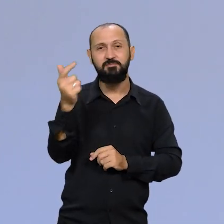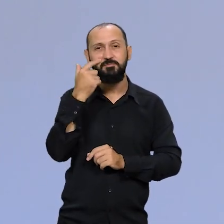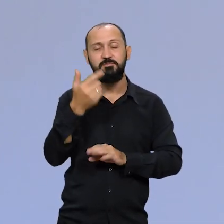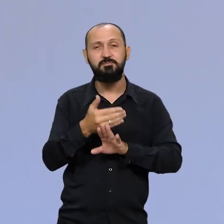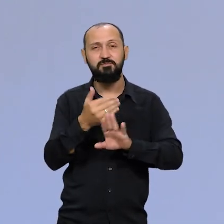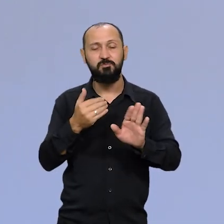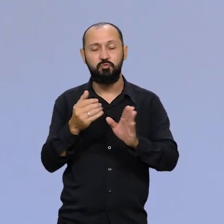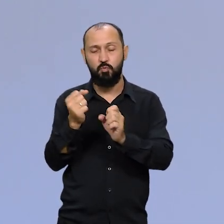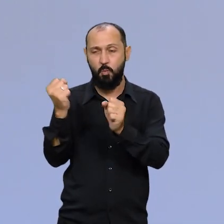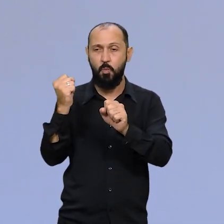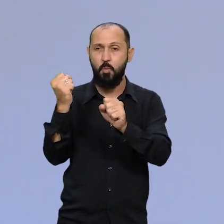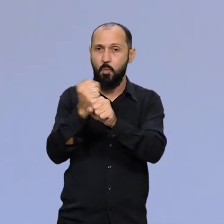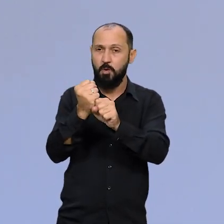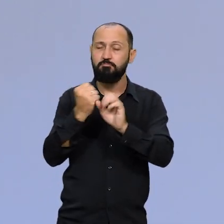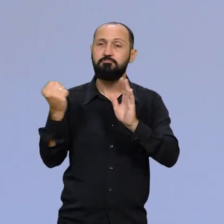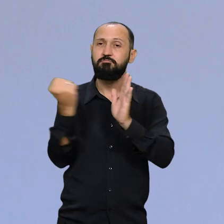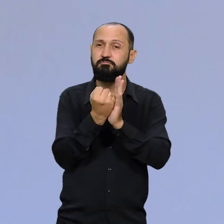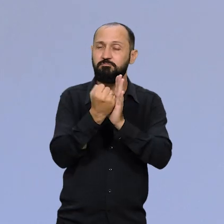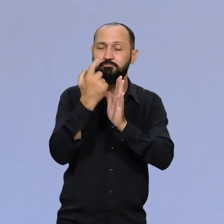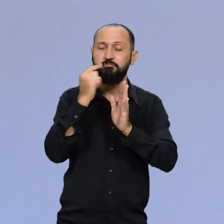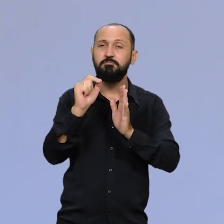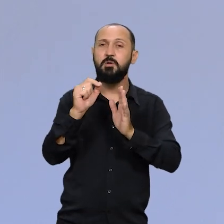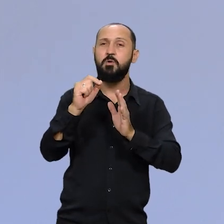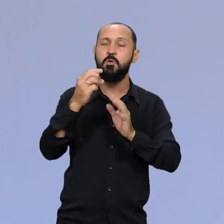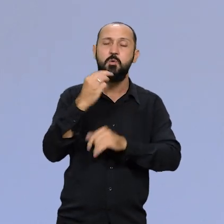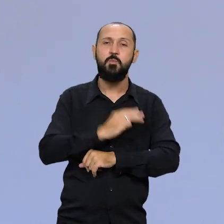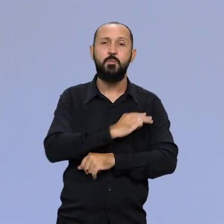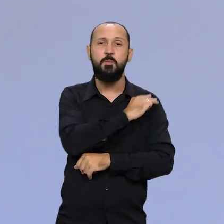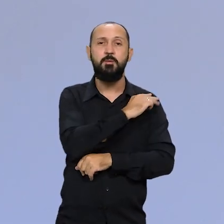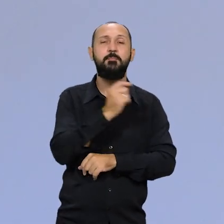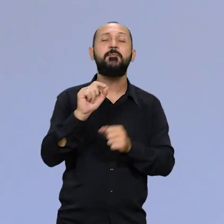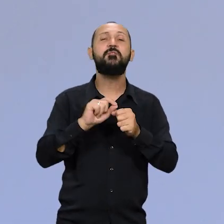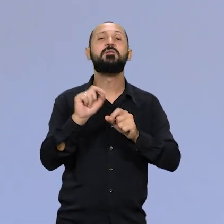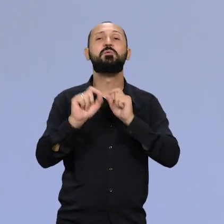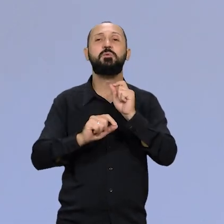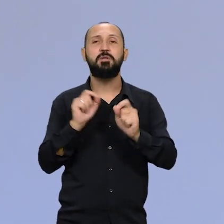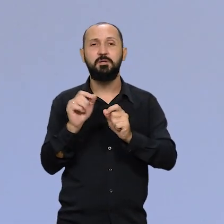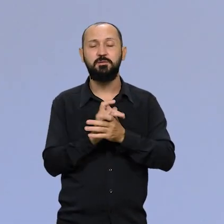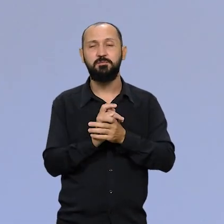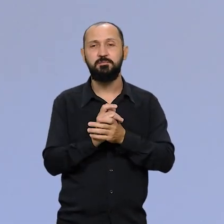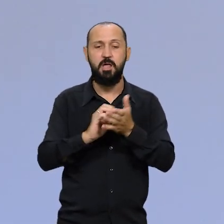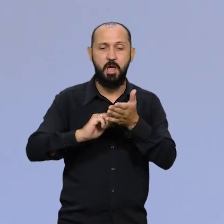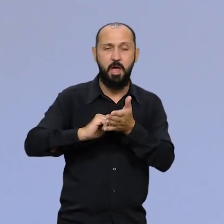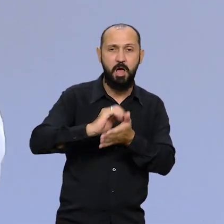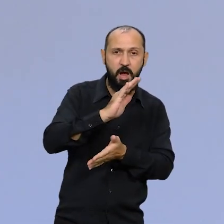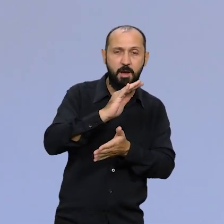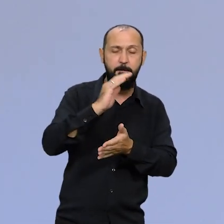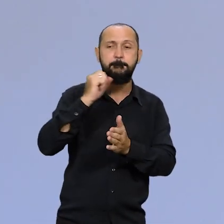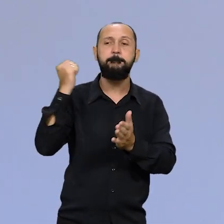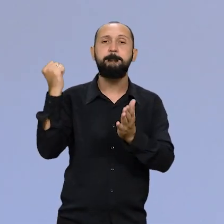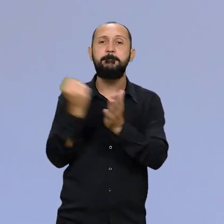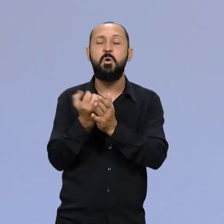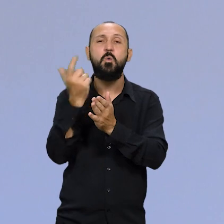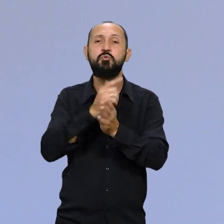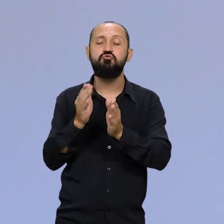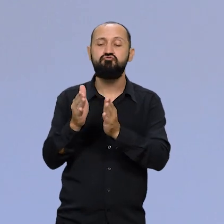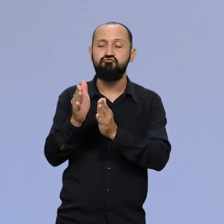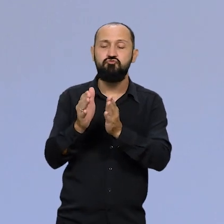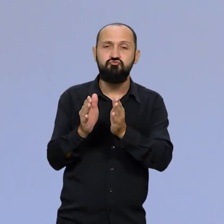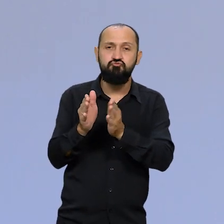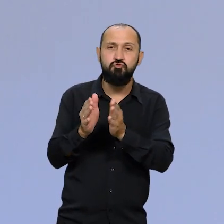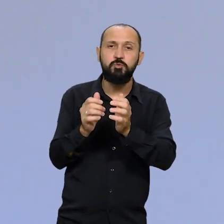retorno, não existe esbulho, porque ninguém esbulha à vontade. O esbulho acontece contra um fato. Então, se tivesse